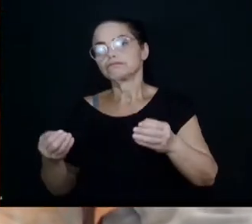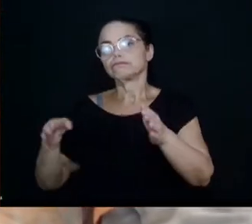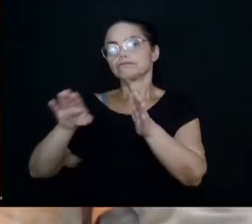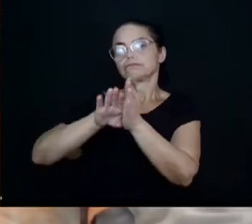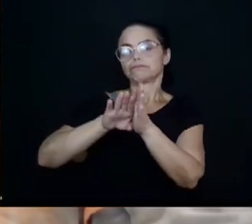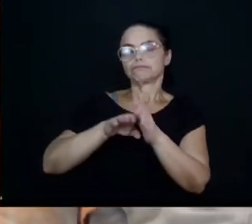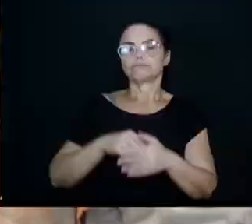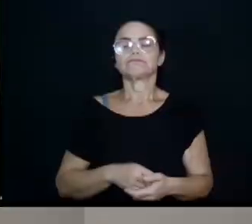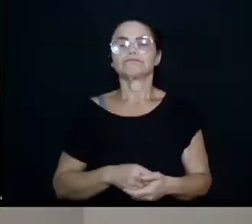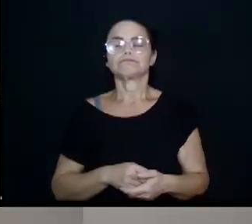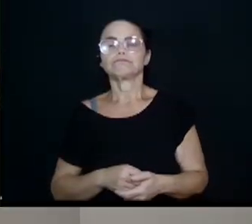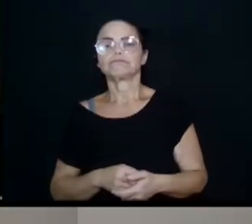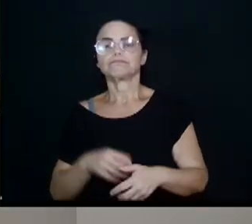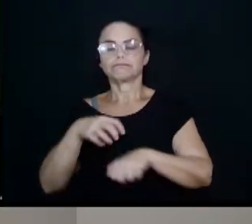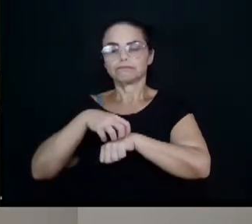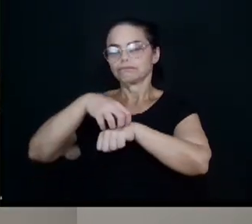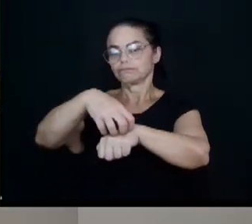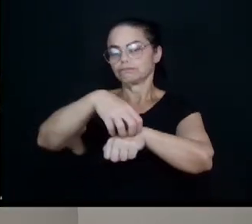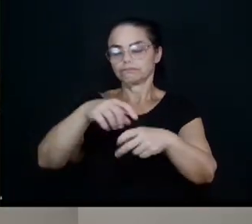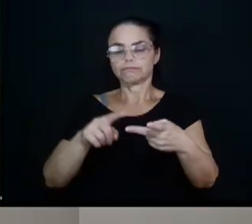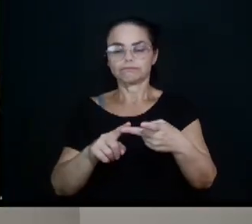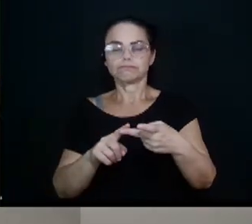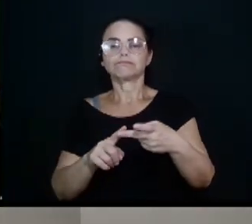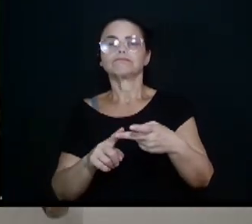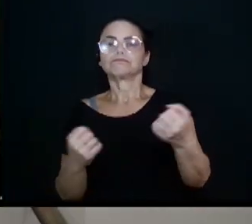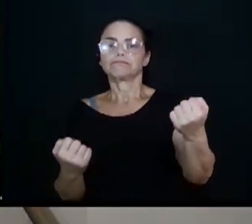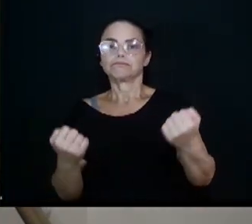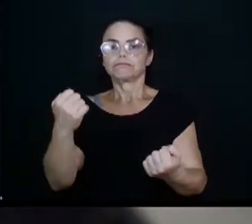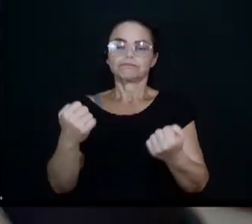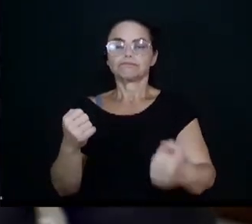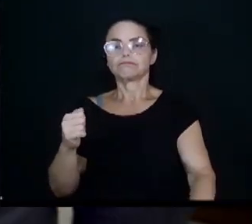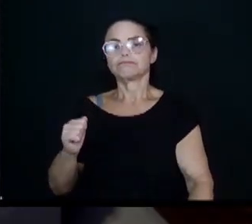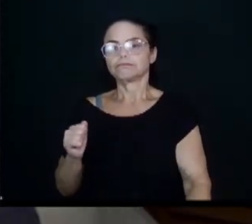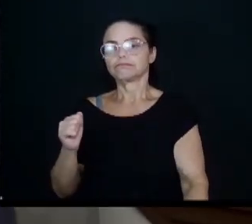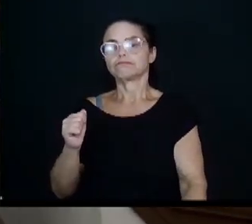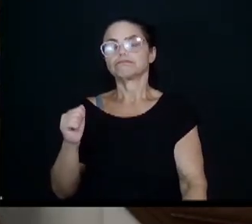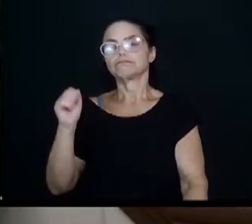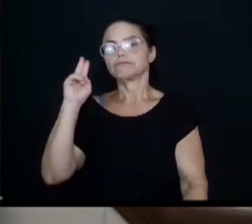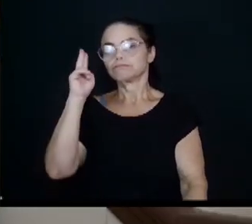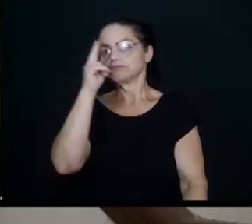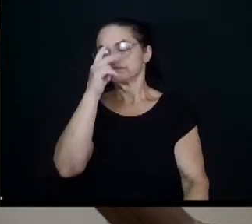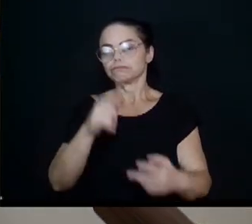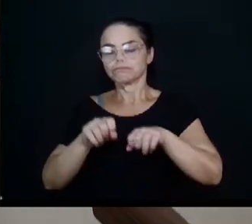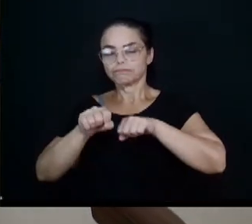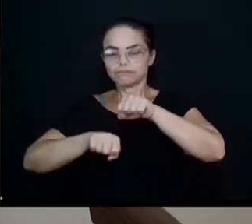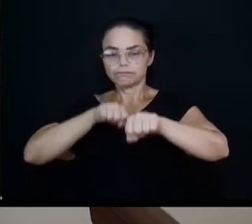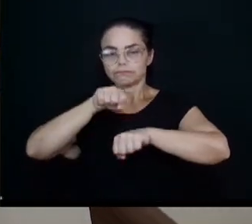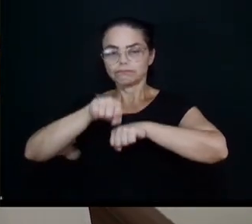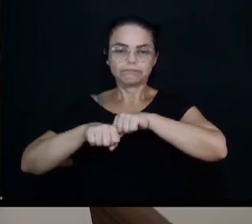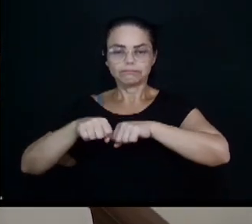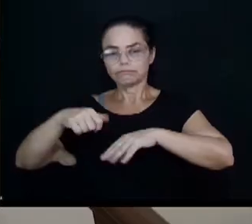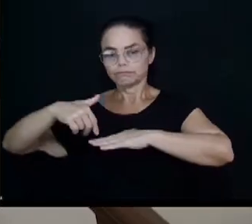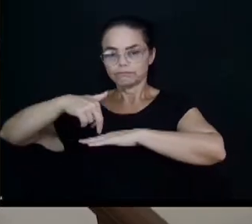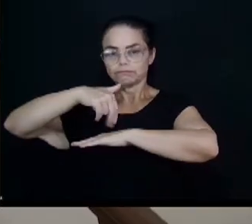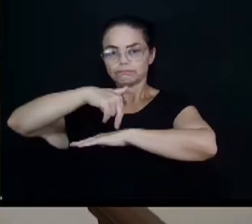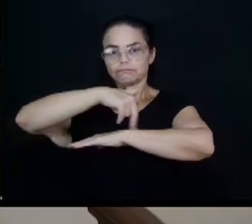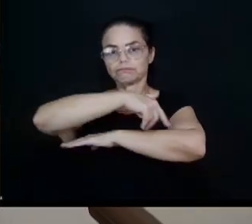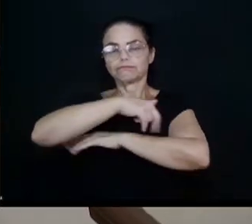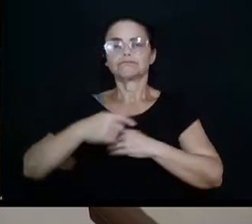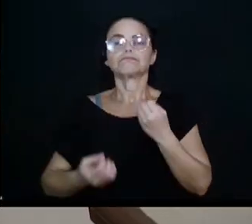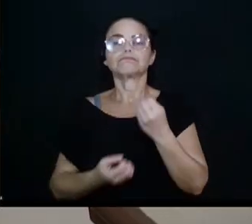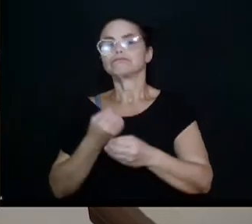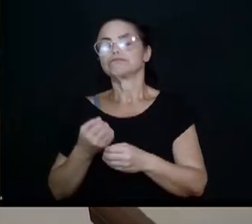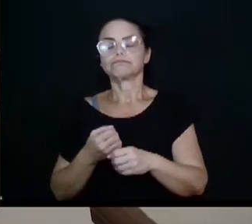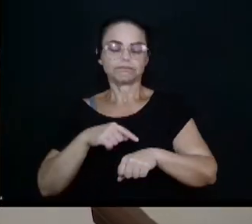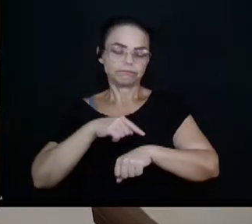transporte público, vai de carro de aplicativo, você vai de bicicleta, você vai caminhando, como é que você vai chegar lá? Em quanto tempo você consegue chegar